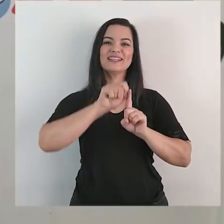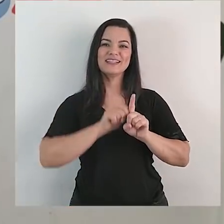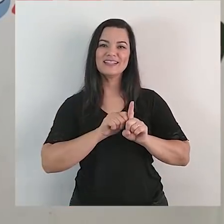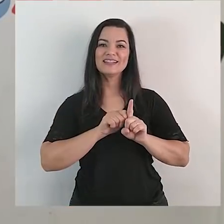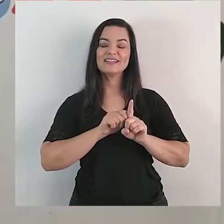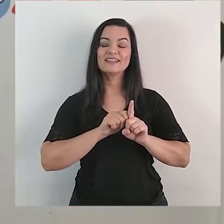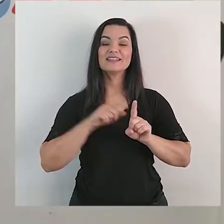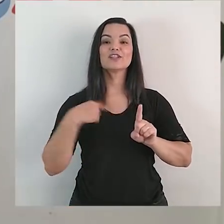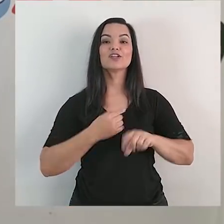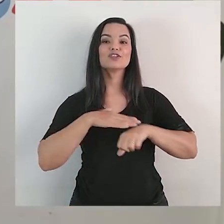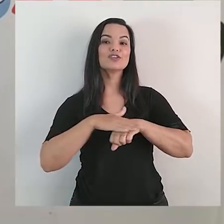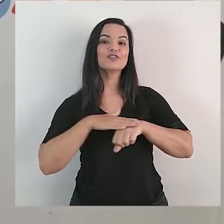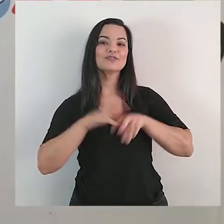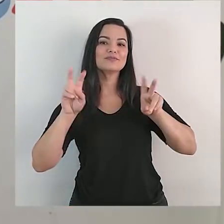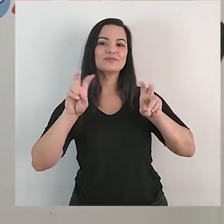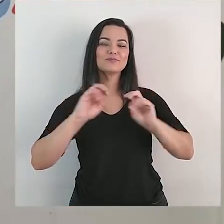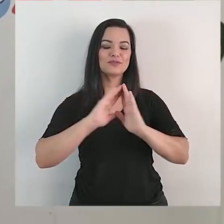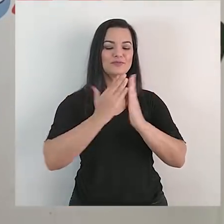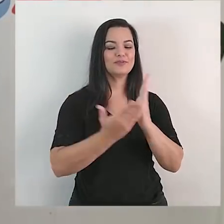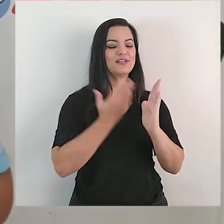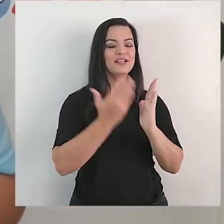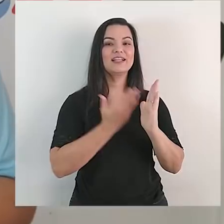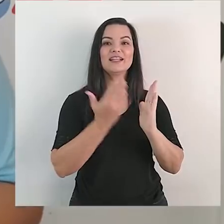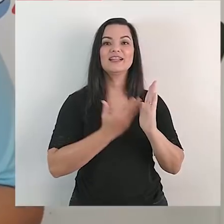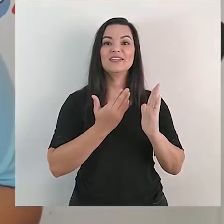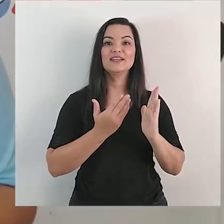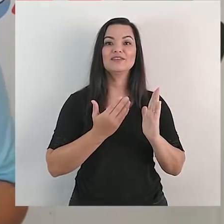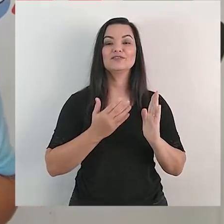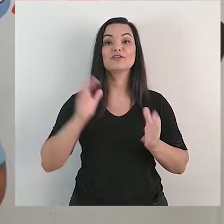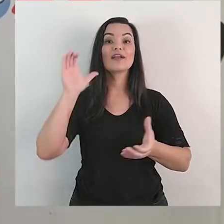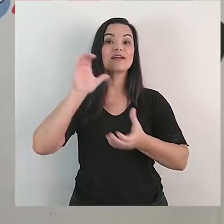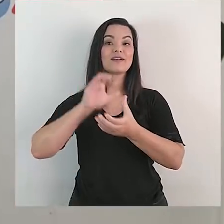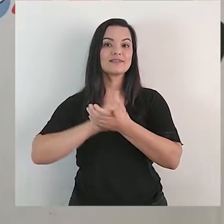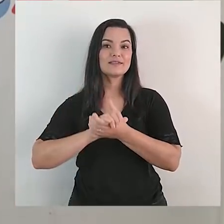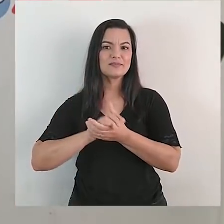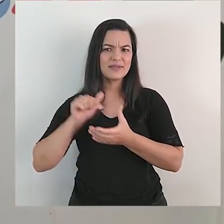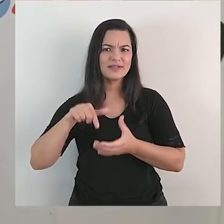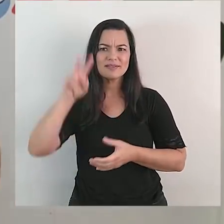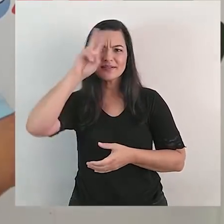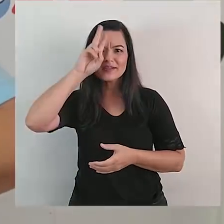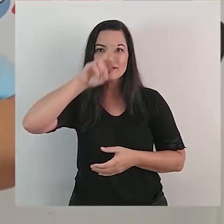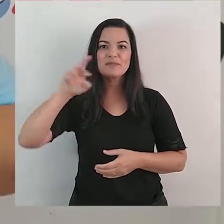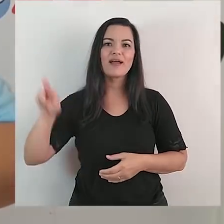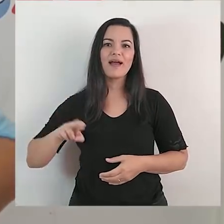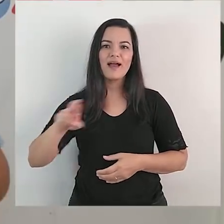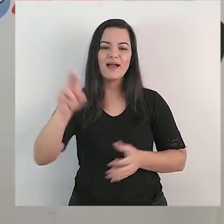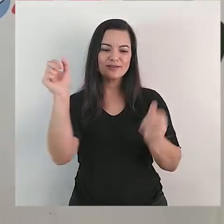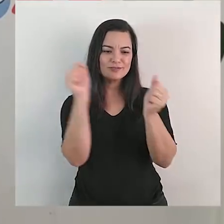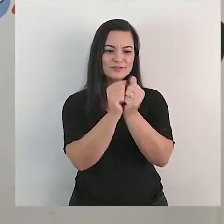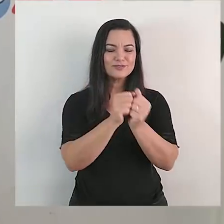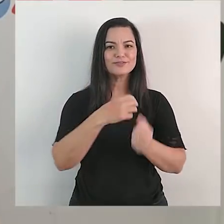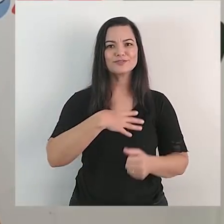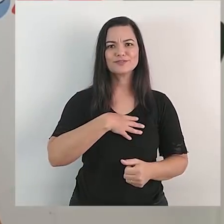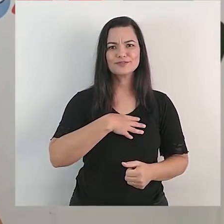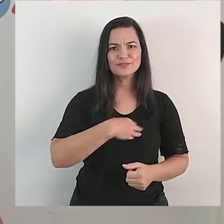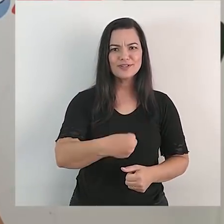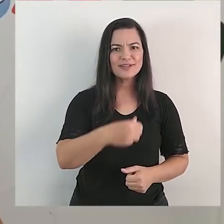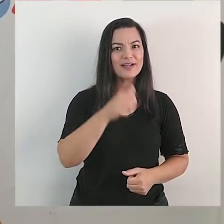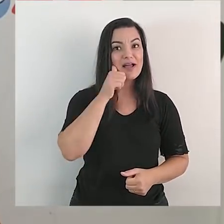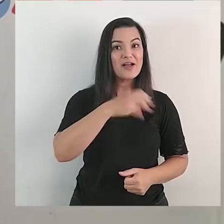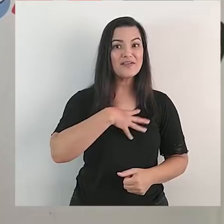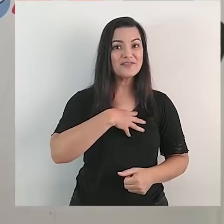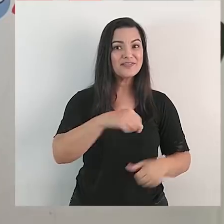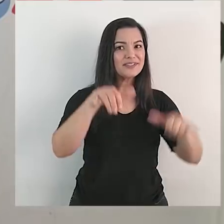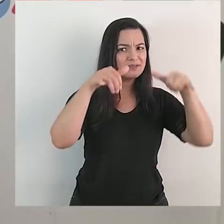do livro O Casamento do Rato com a Filha do Besouro. A Besouro ainda não apareceu nessa